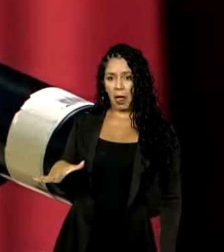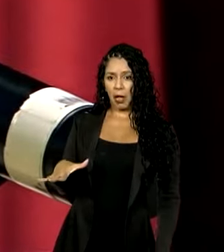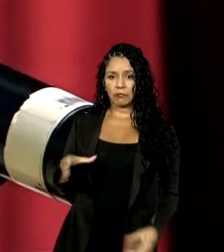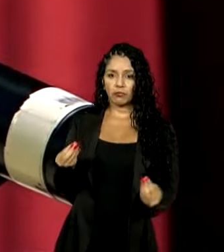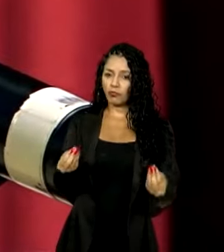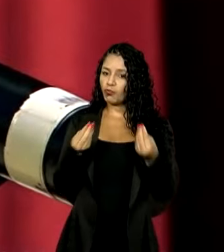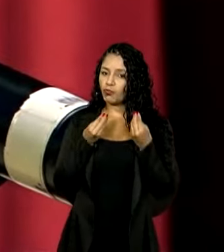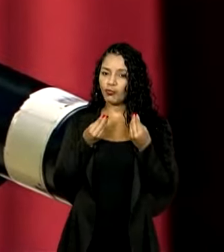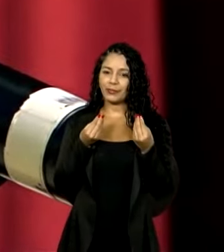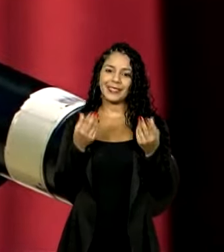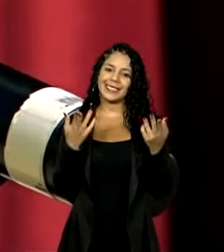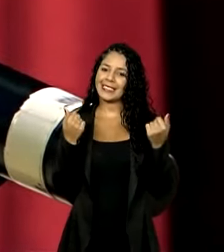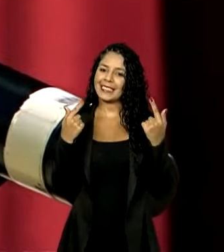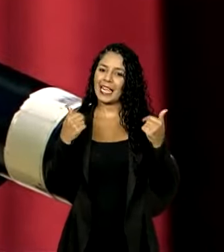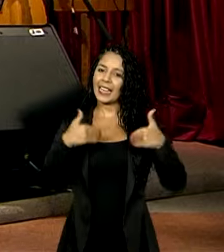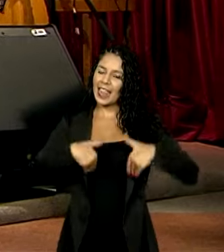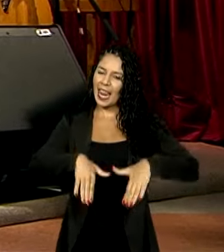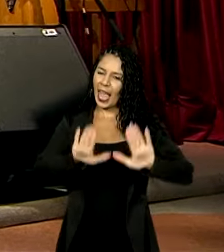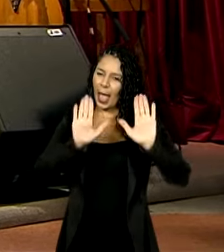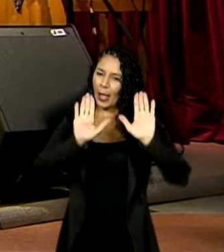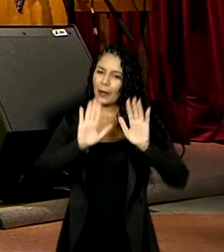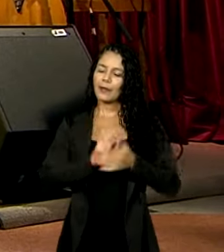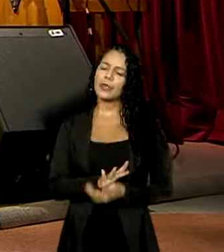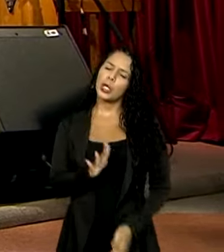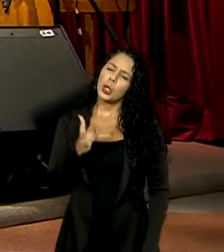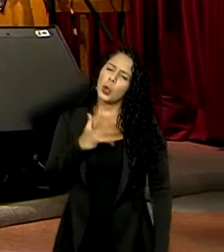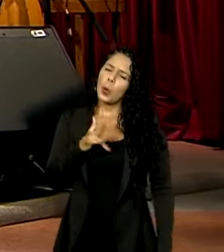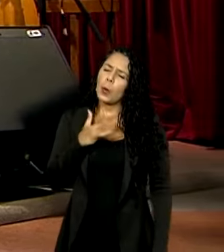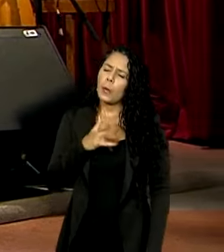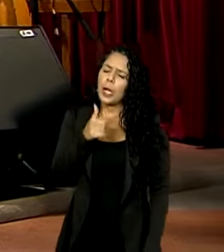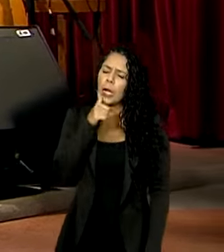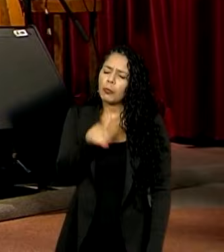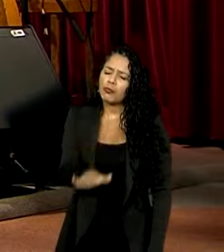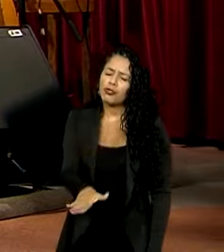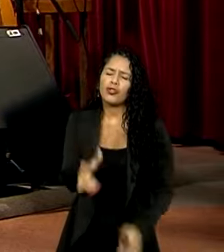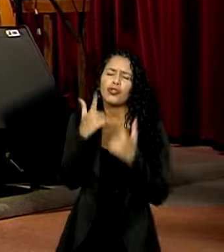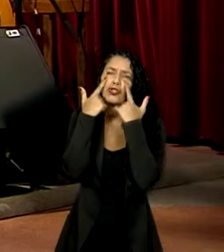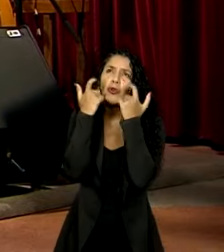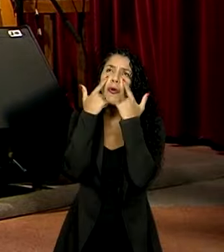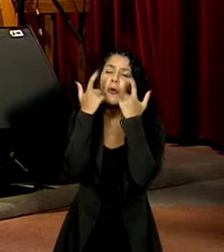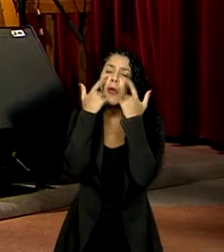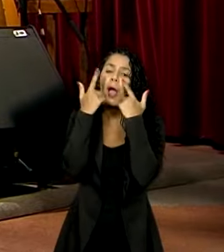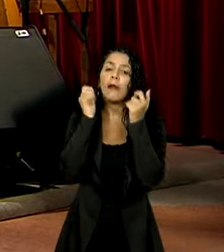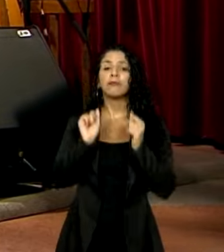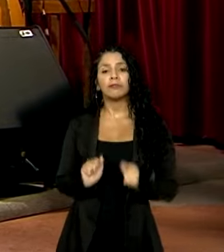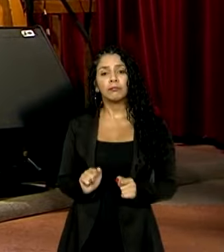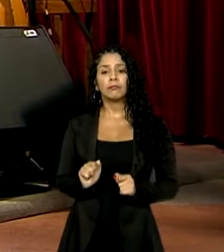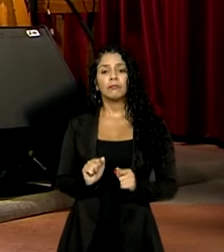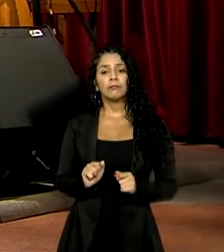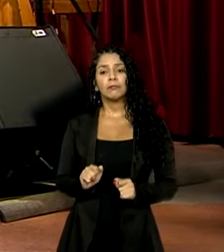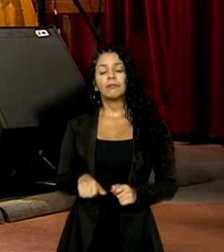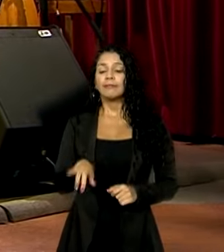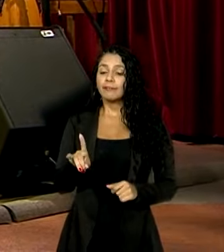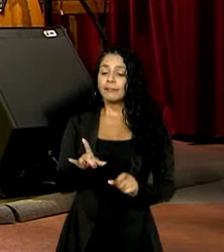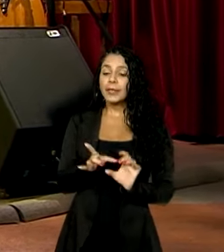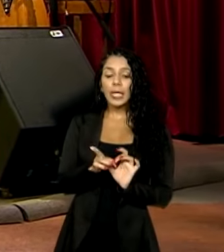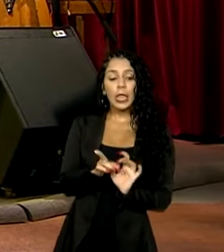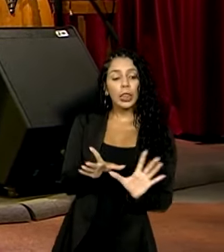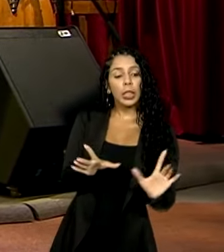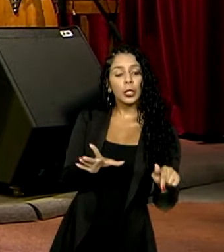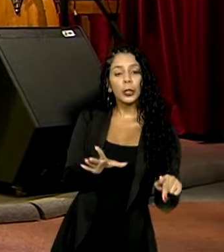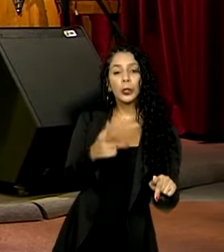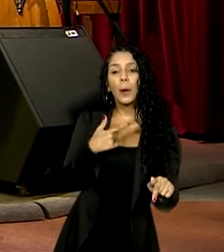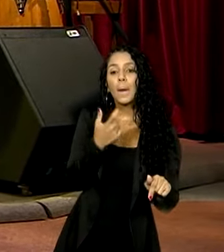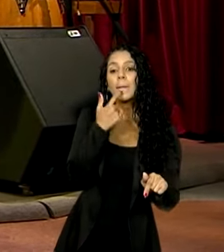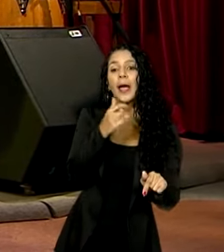devolver nada que ele leva. E com pena da menina que tanto chorava, ele deixou ali, onde a onda